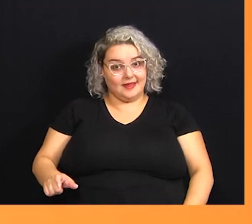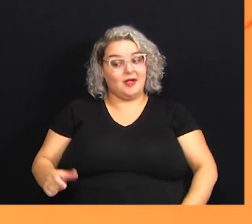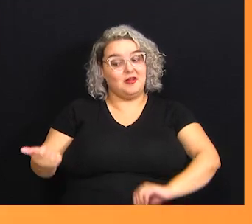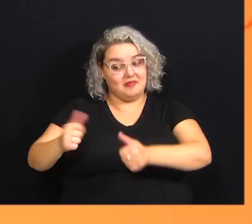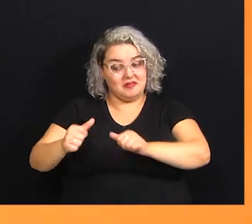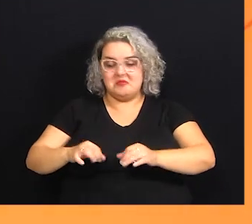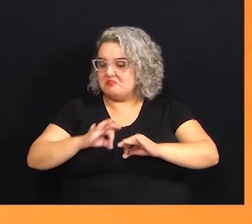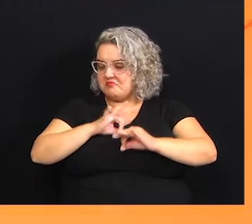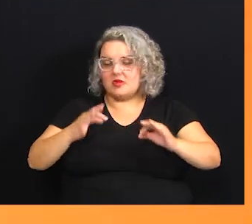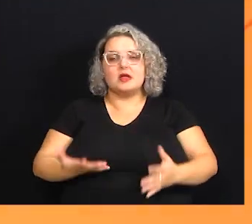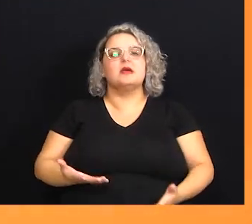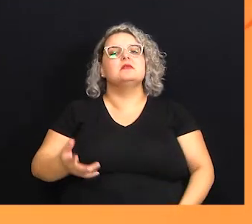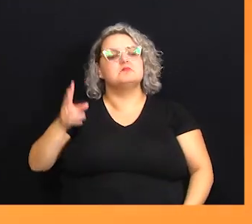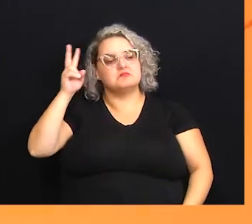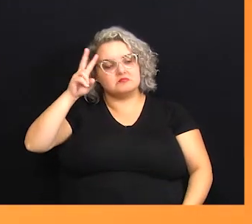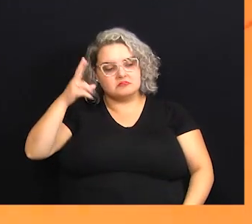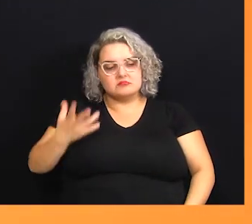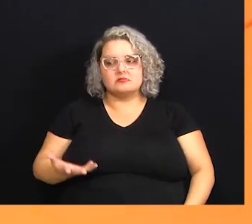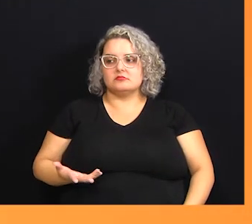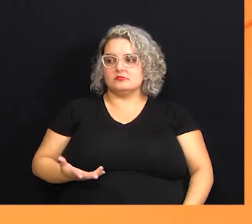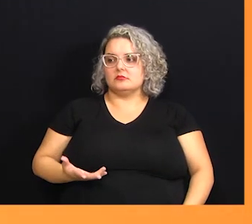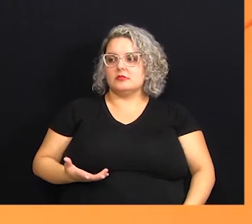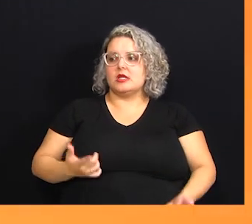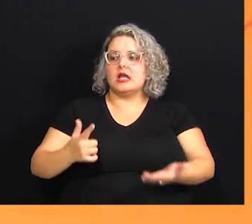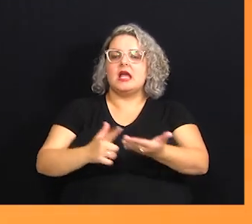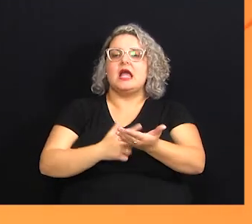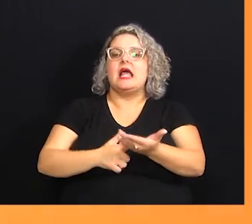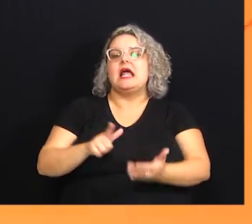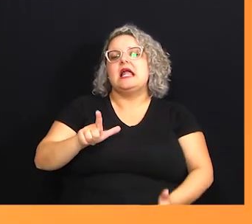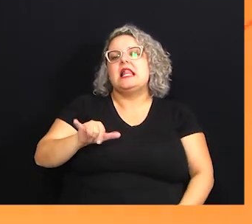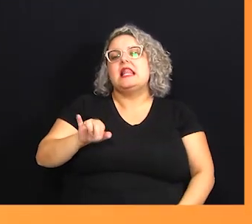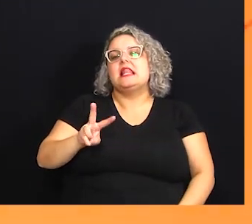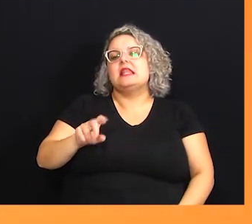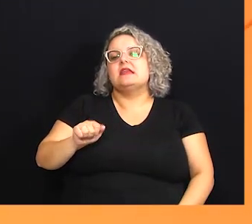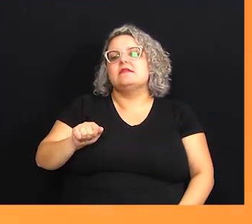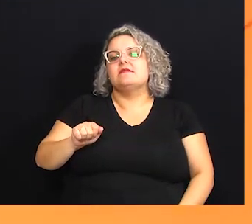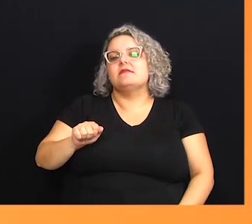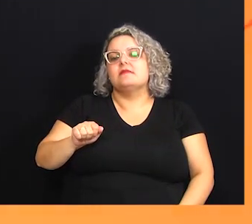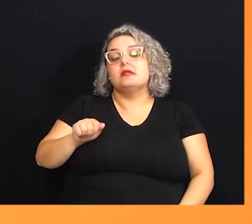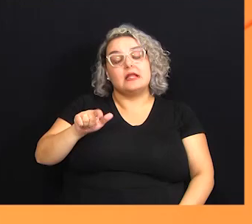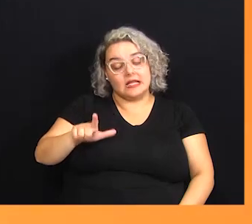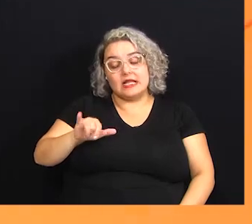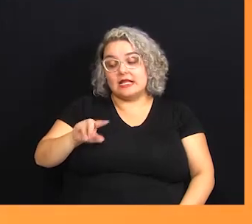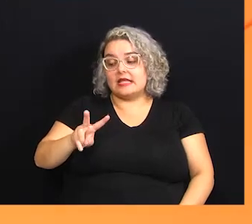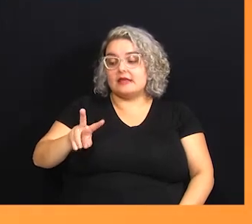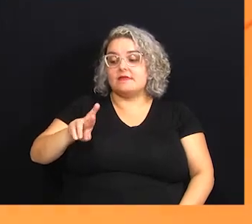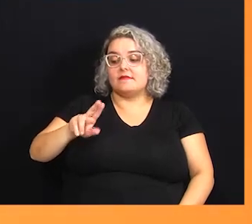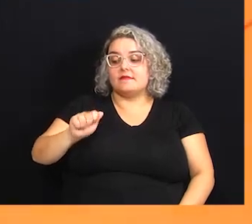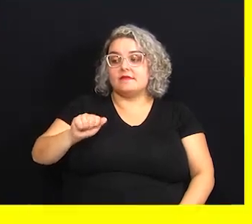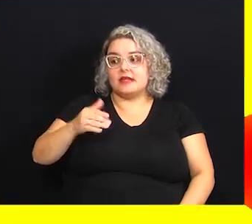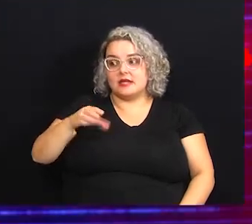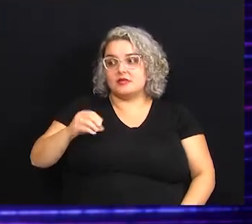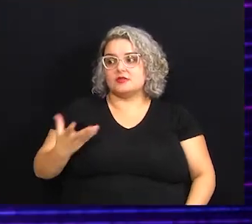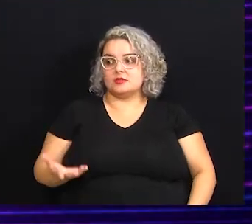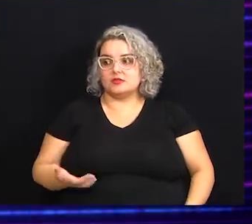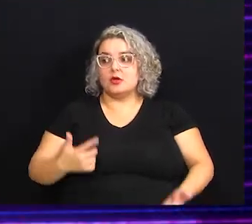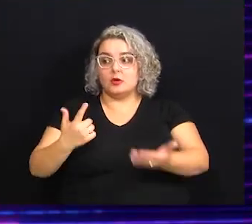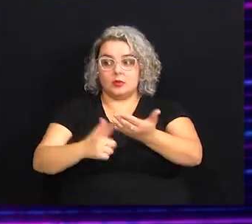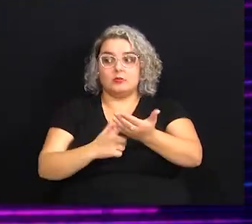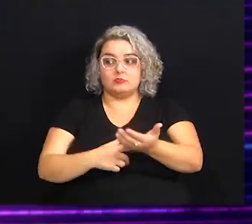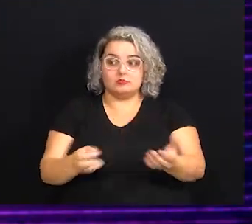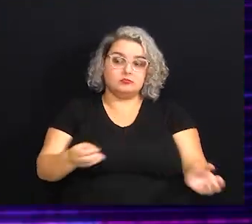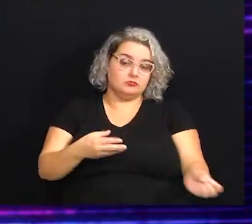ainda assim achou a história, chamou o livro de um livraço. Então, eu estou extremamente satisfeito com o resultado. Eu vejo isso como o início promissor de